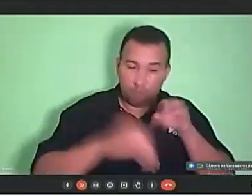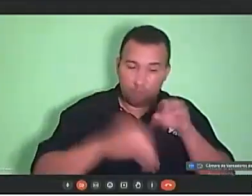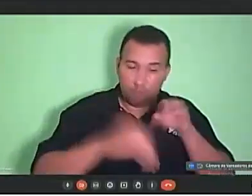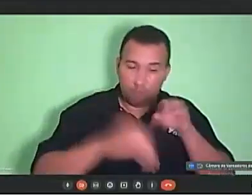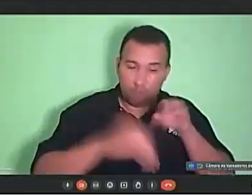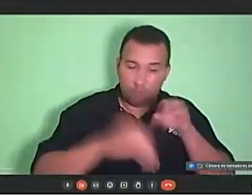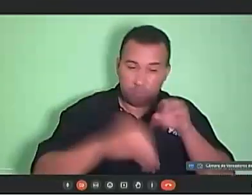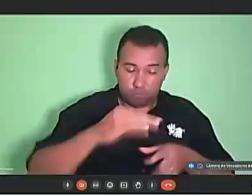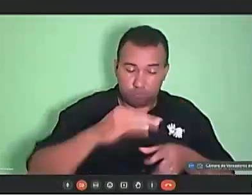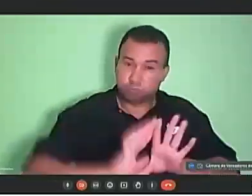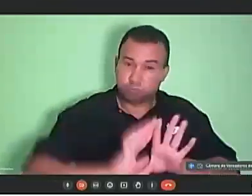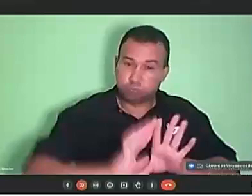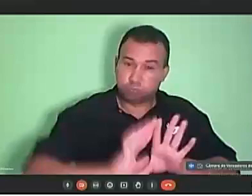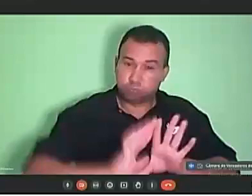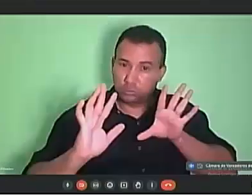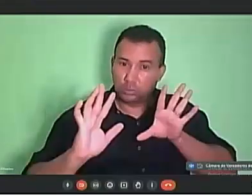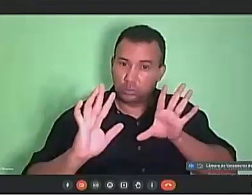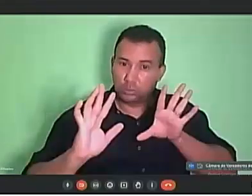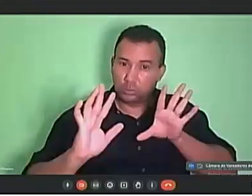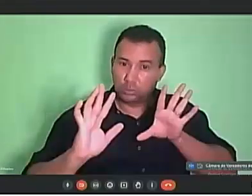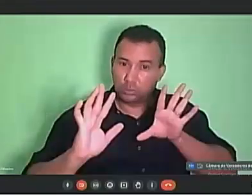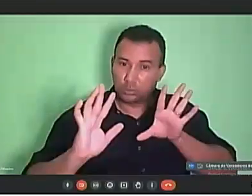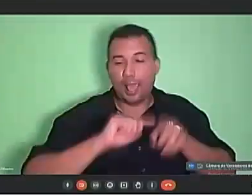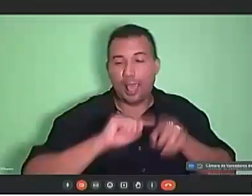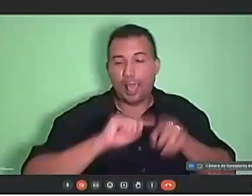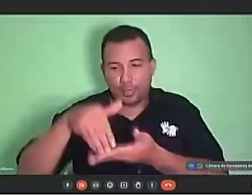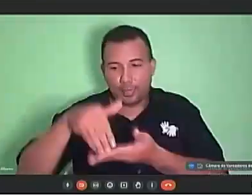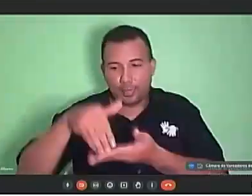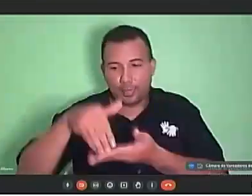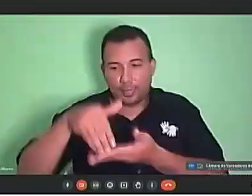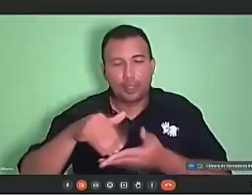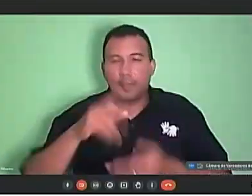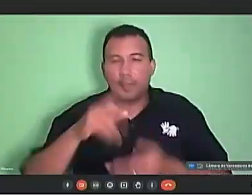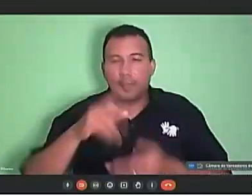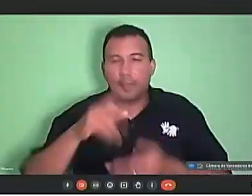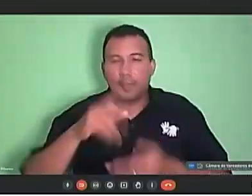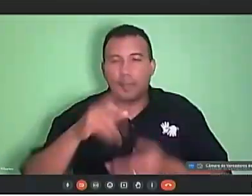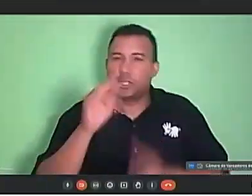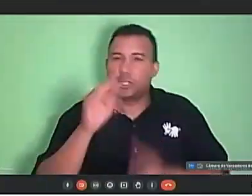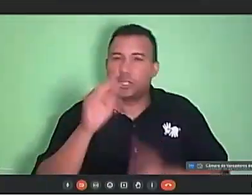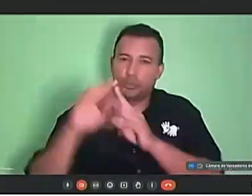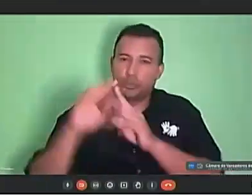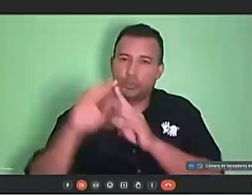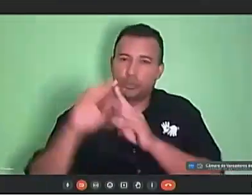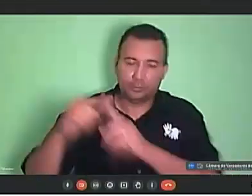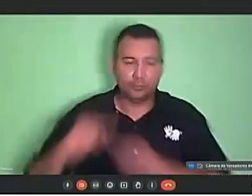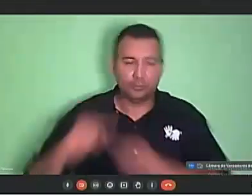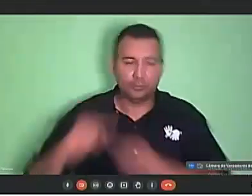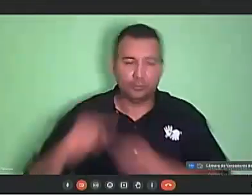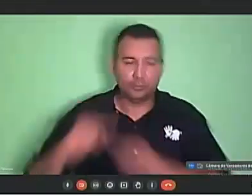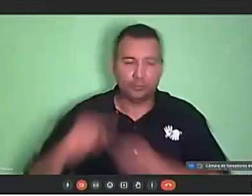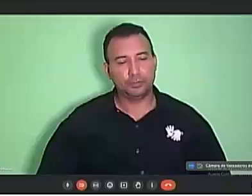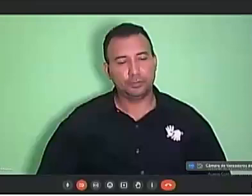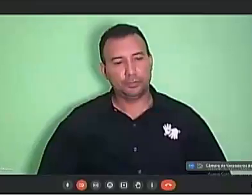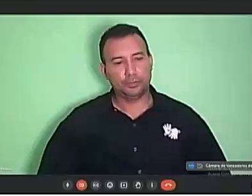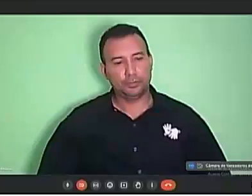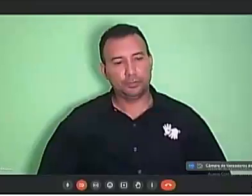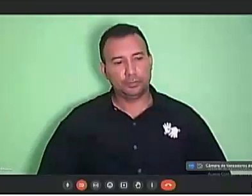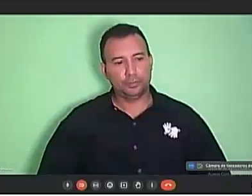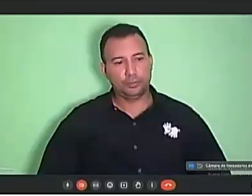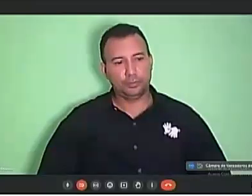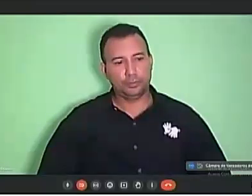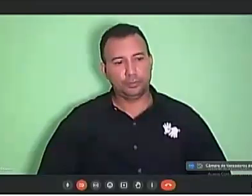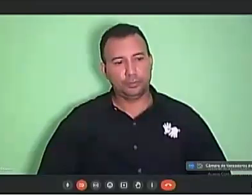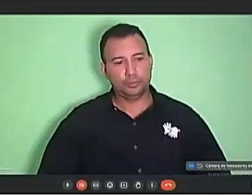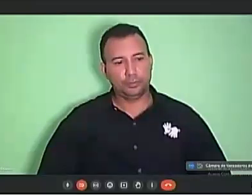ferro, né, até a região do cemitério de São Cristóvão, né. Então, eu